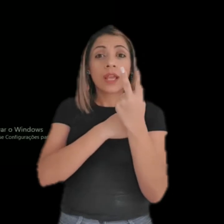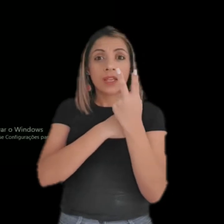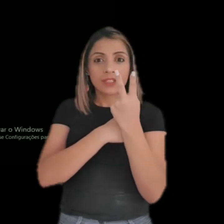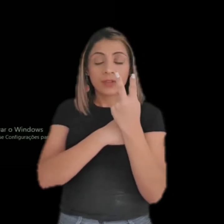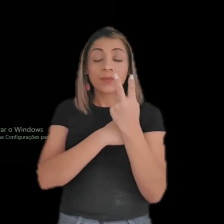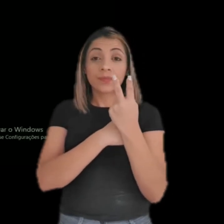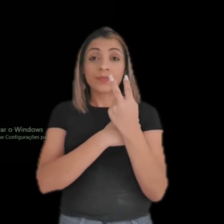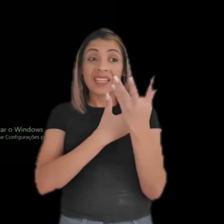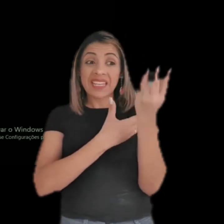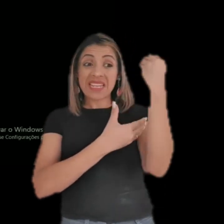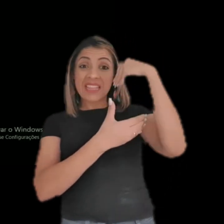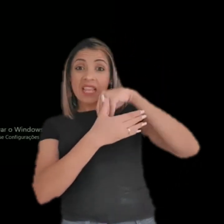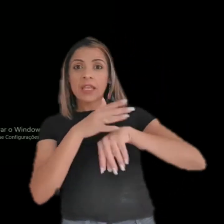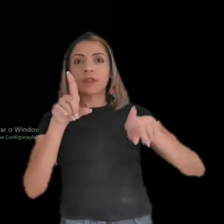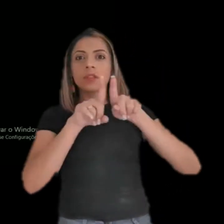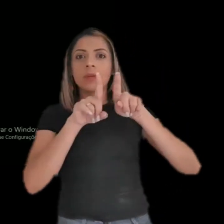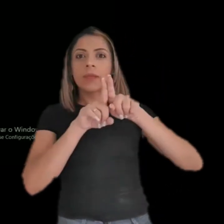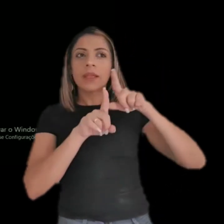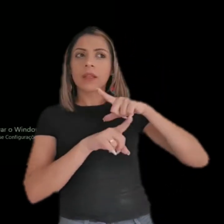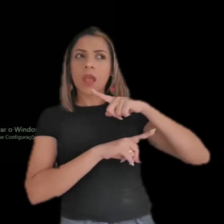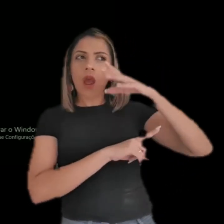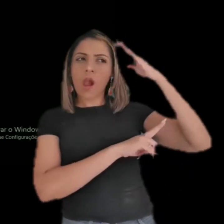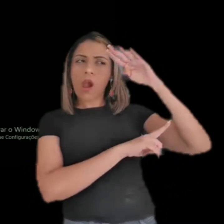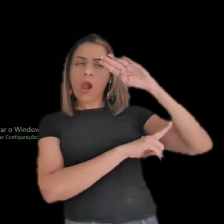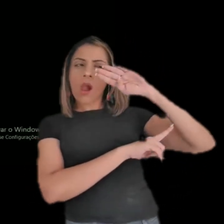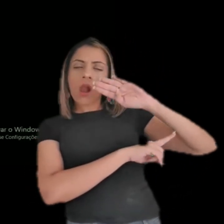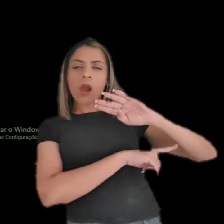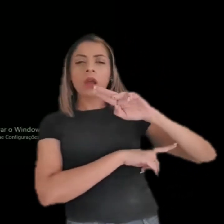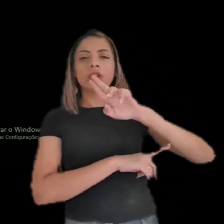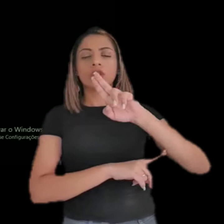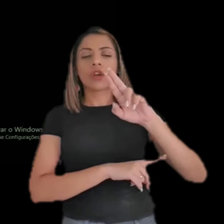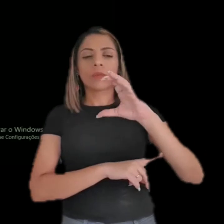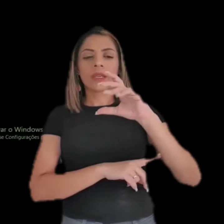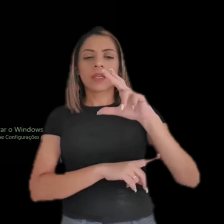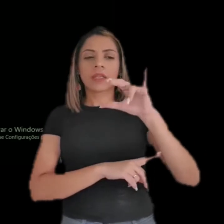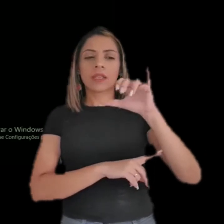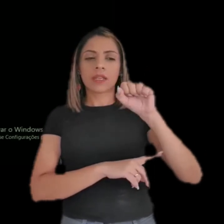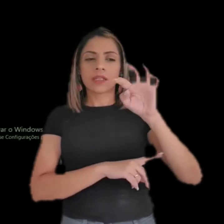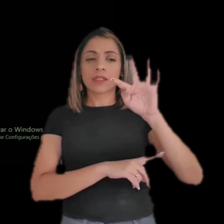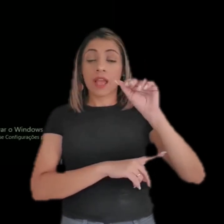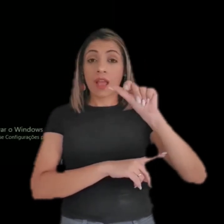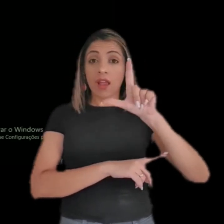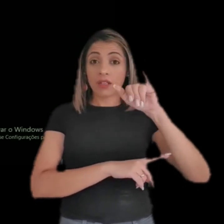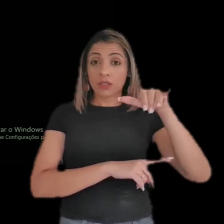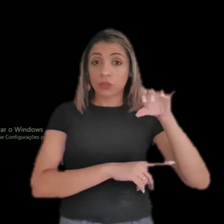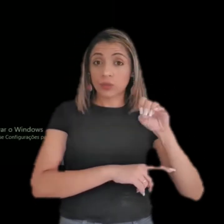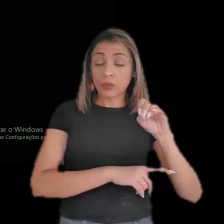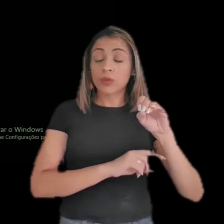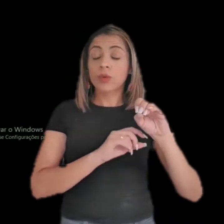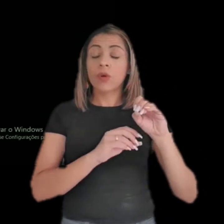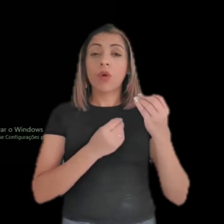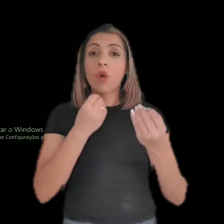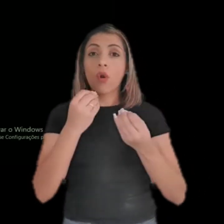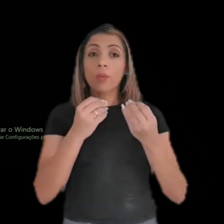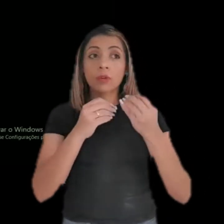Visto internamente, nosso olho vai ter uma lente aqui logo atrás da pupila, que é o cristalino. Ele vai ser preenchido, o